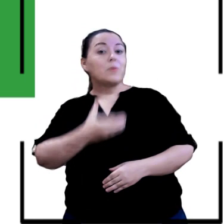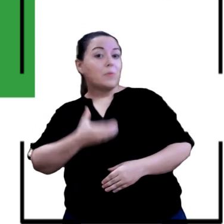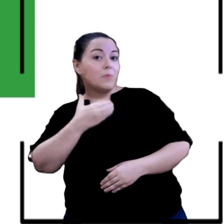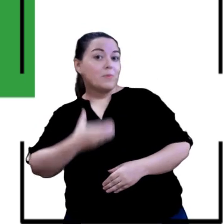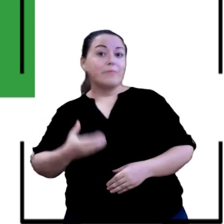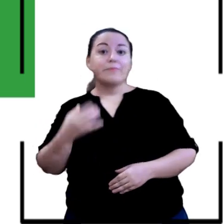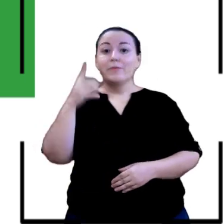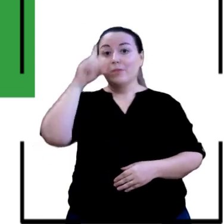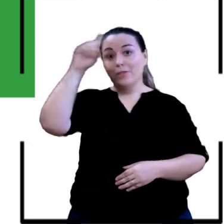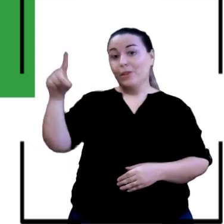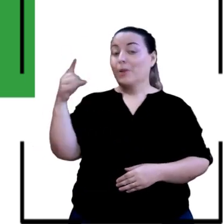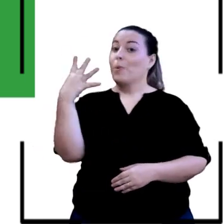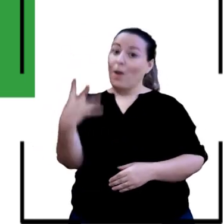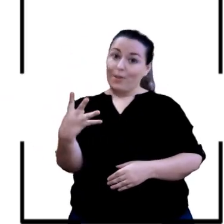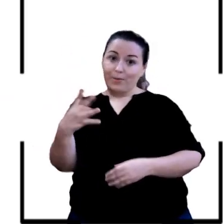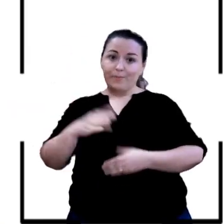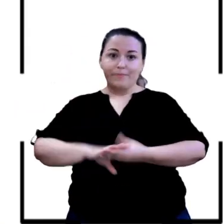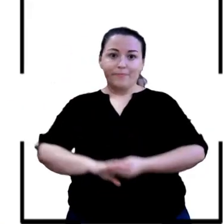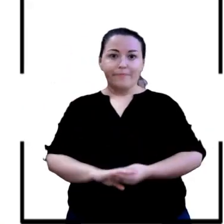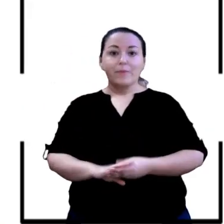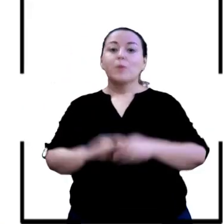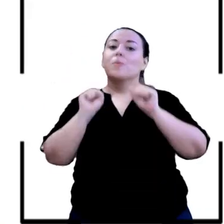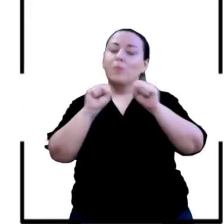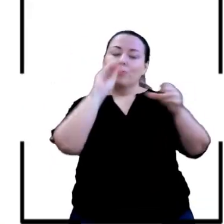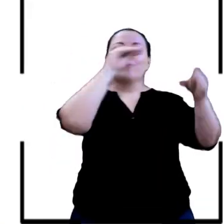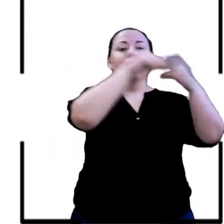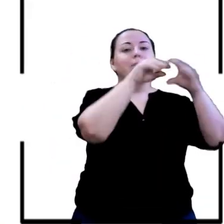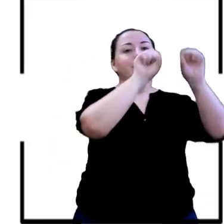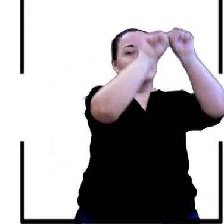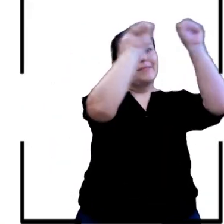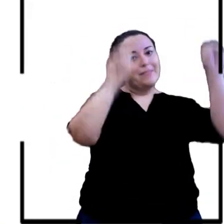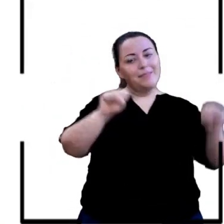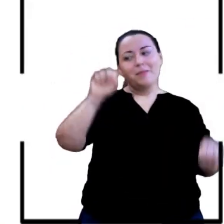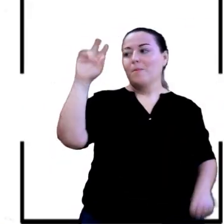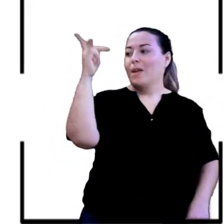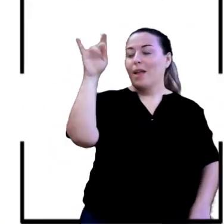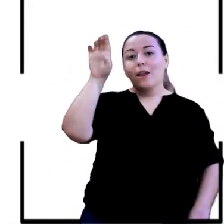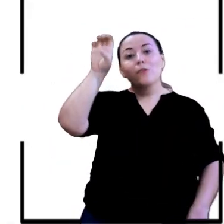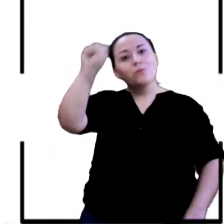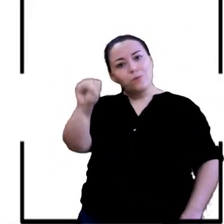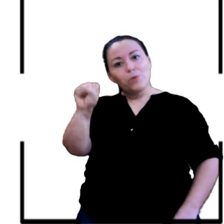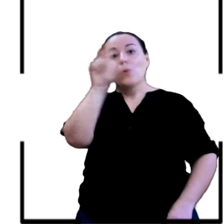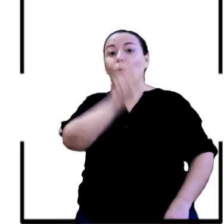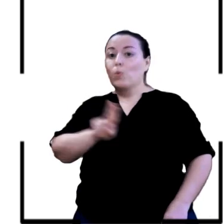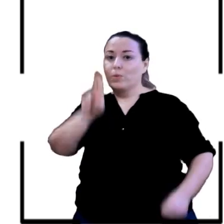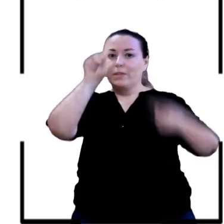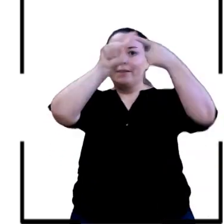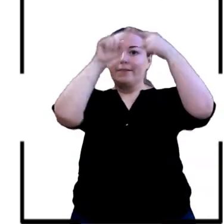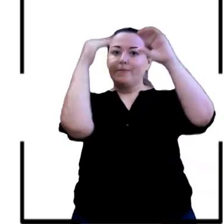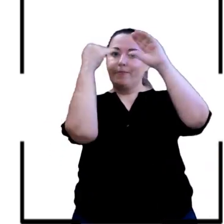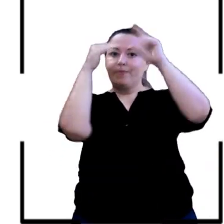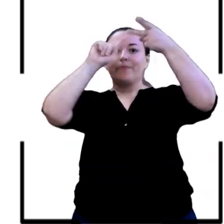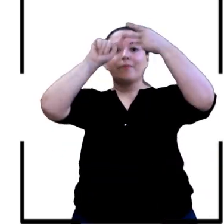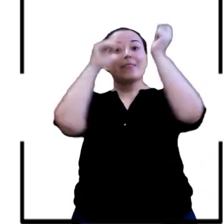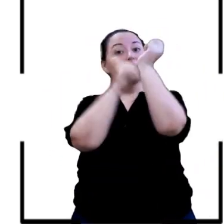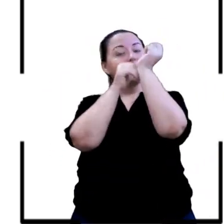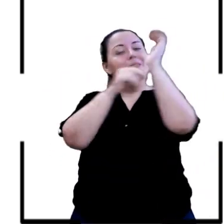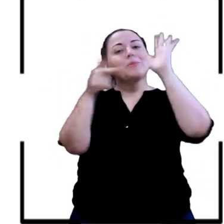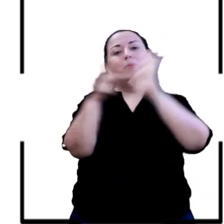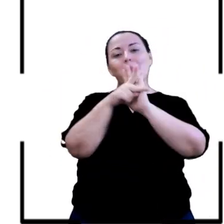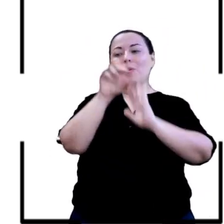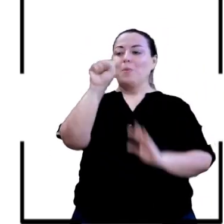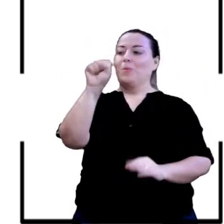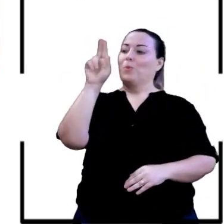de casa por meio do sistema Helios Voting. E para acessar o sistema de votação, basta usar o mesmo login e senha de acesso ao SUAP. É importante ter em mãos